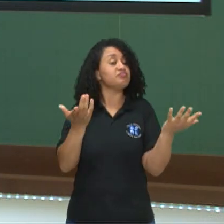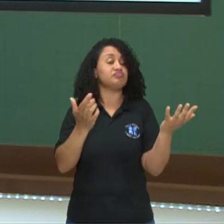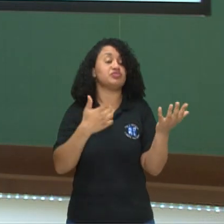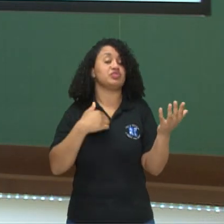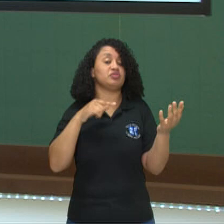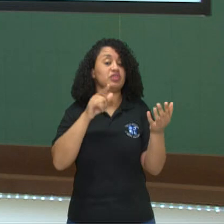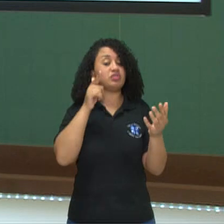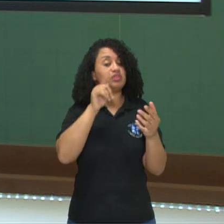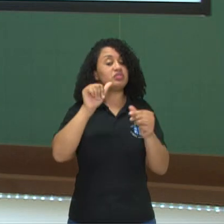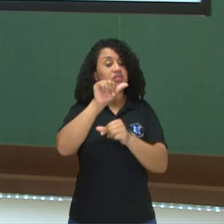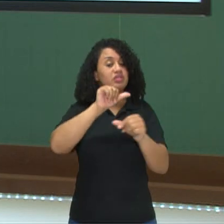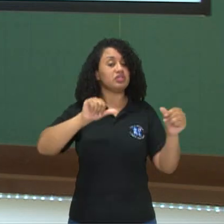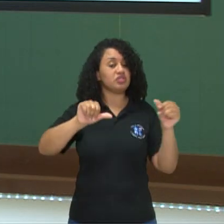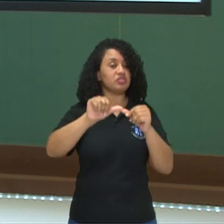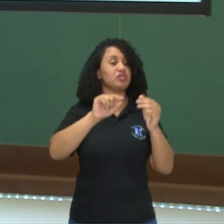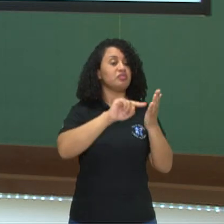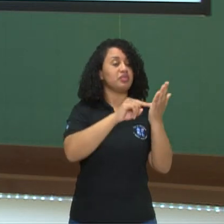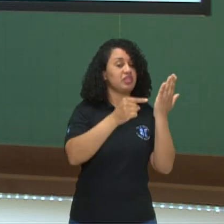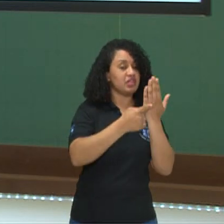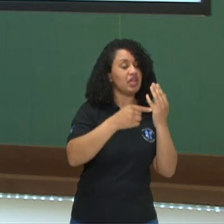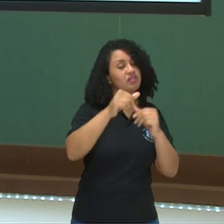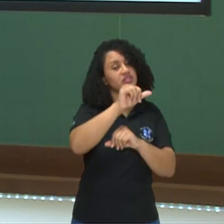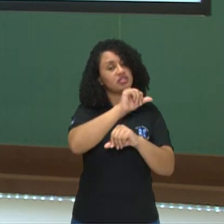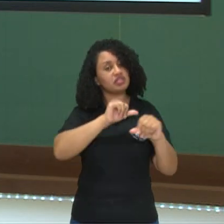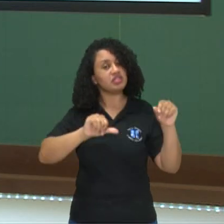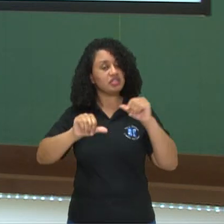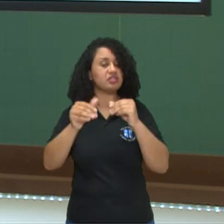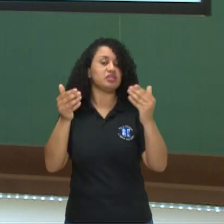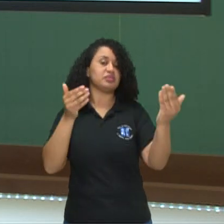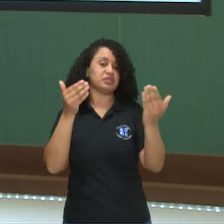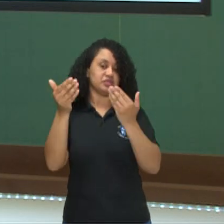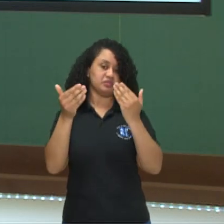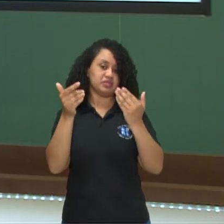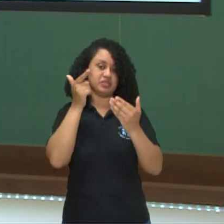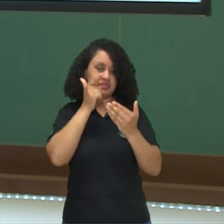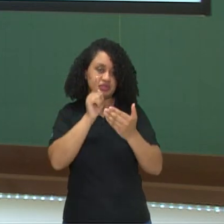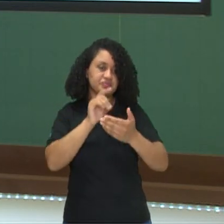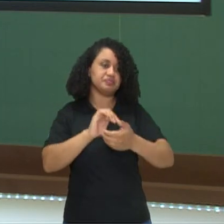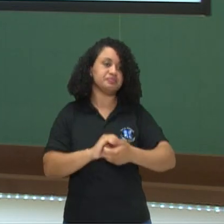você transformou a metáfora em uma comparação.